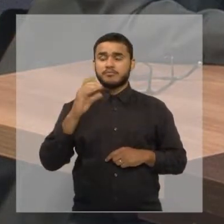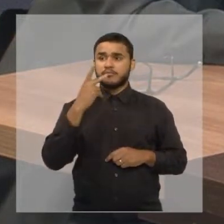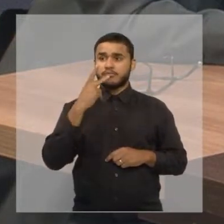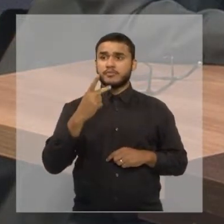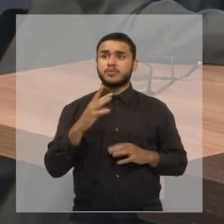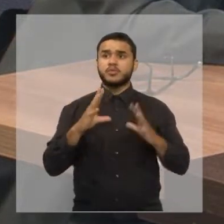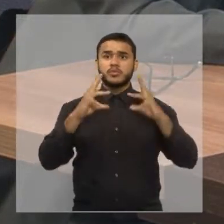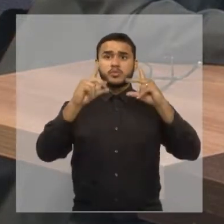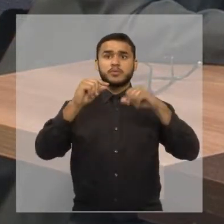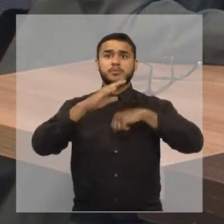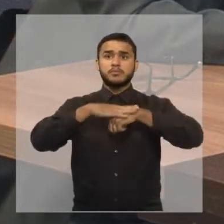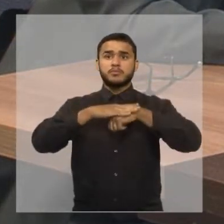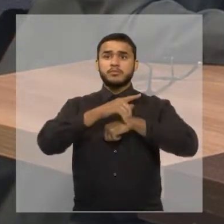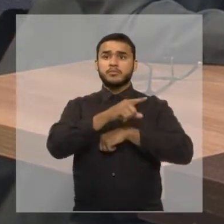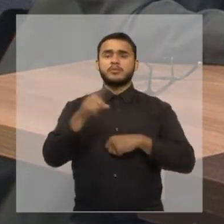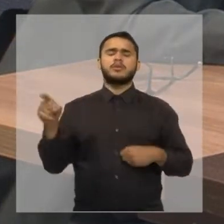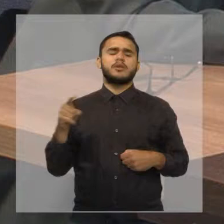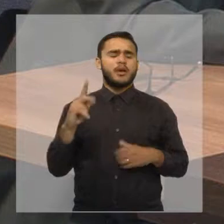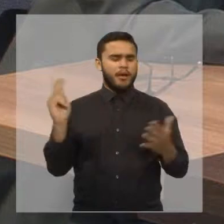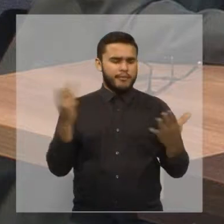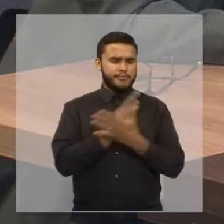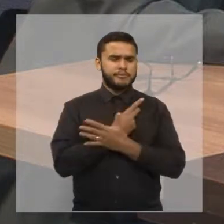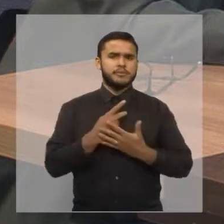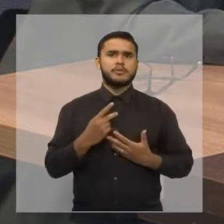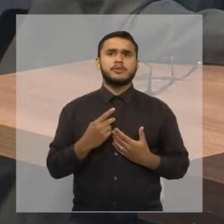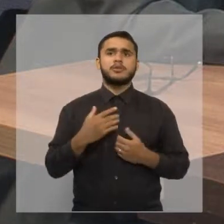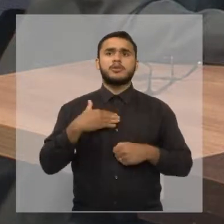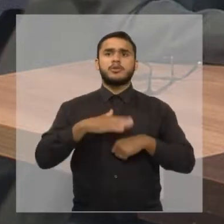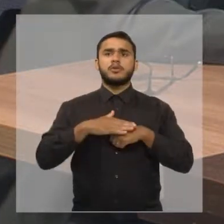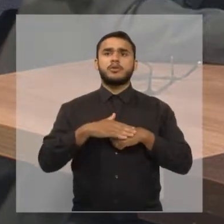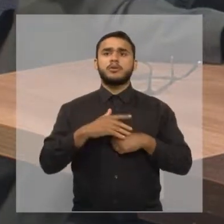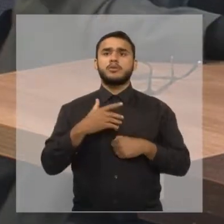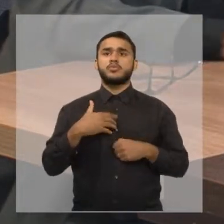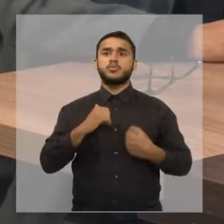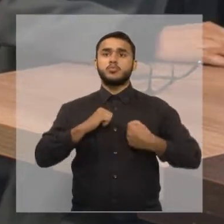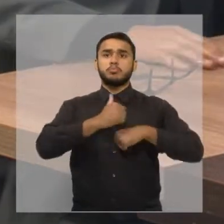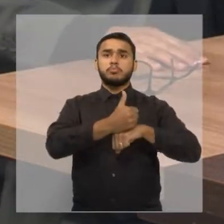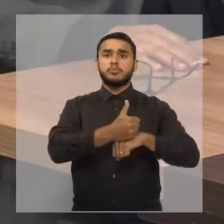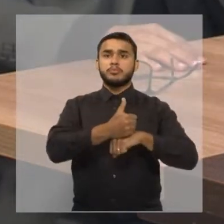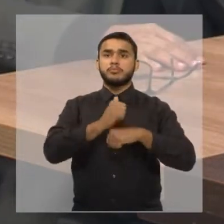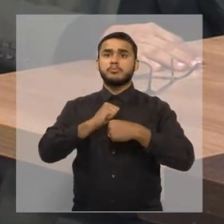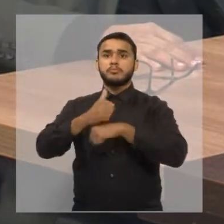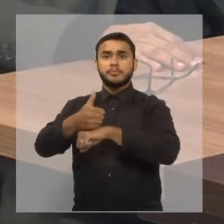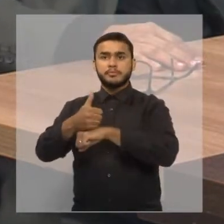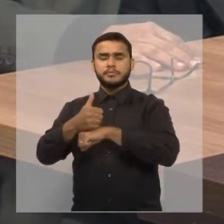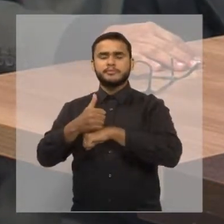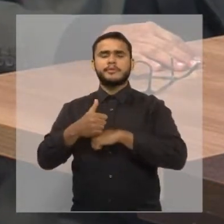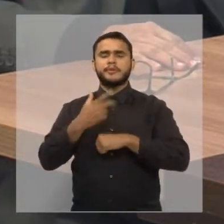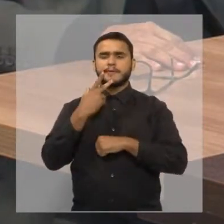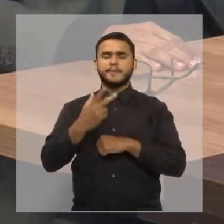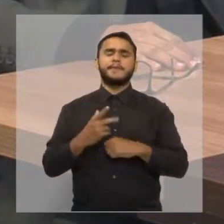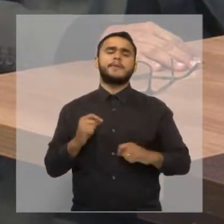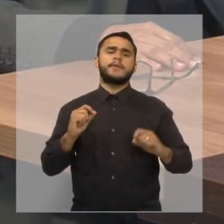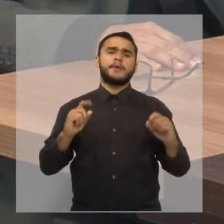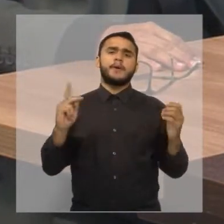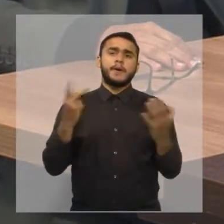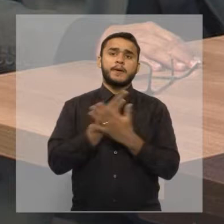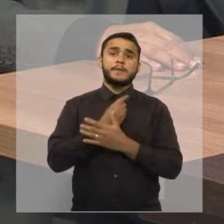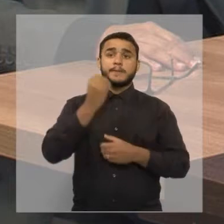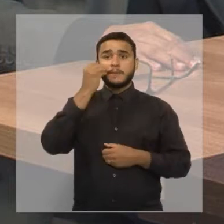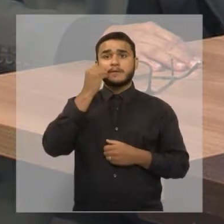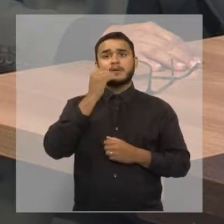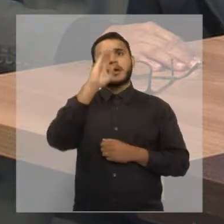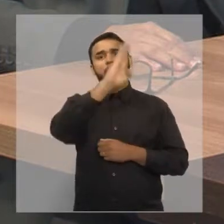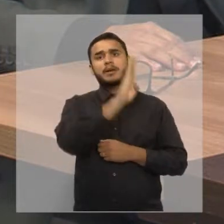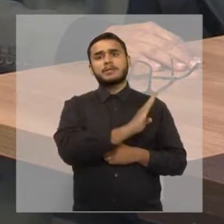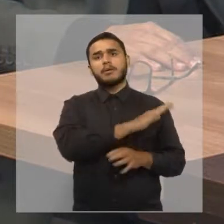dobrar o seu patrimônio mandatício, dobrar o seu governo, aquilo foi um absurdo. Veio de lá para cá o país